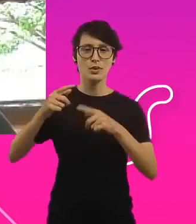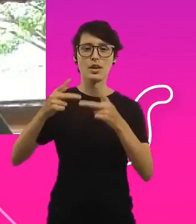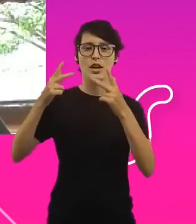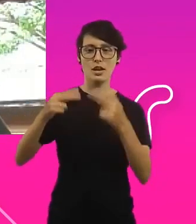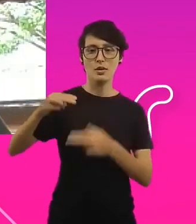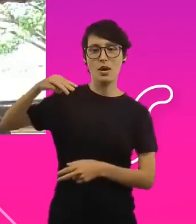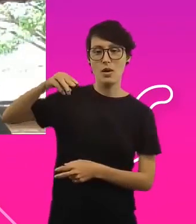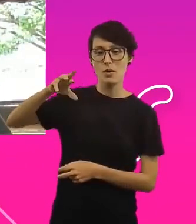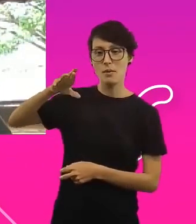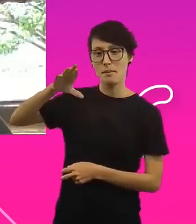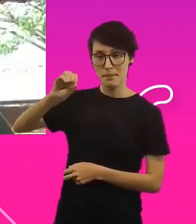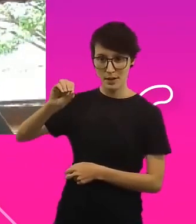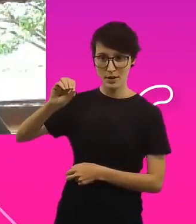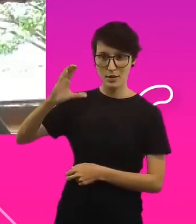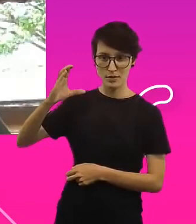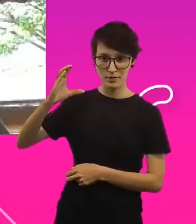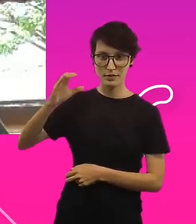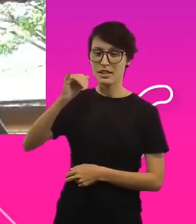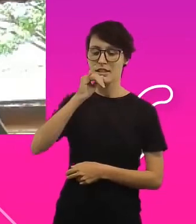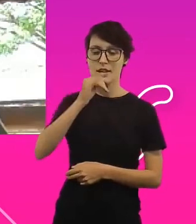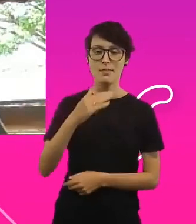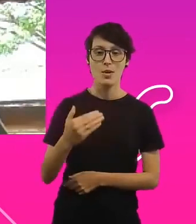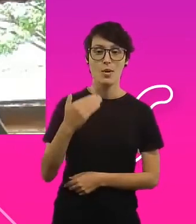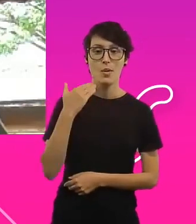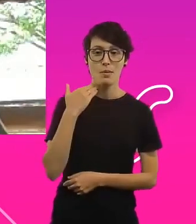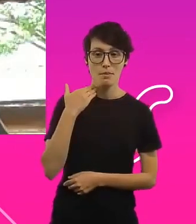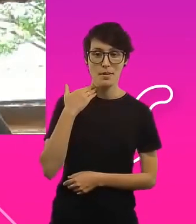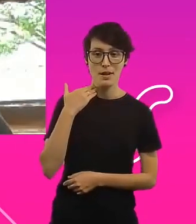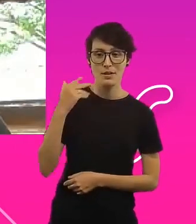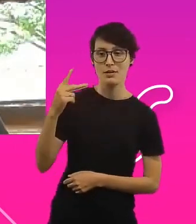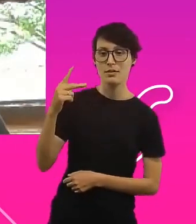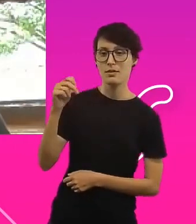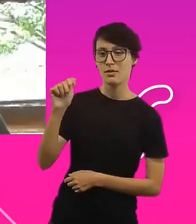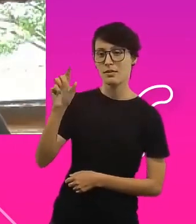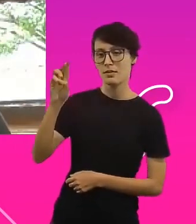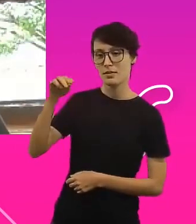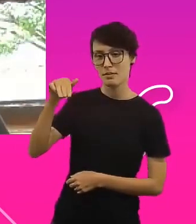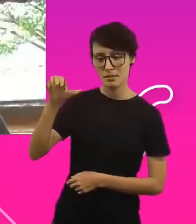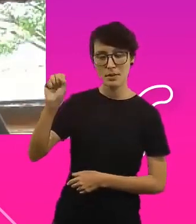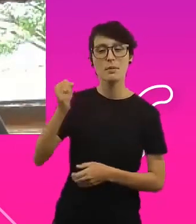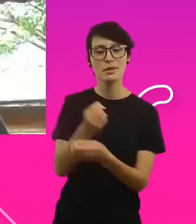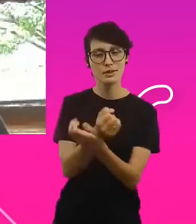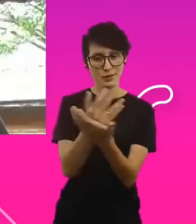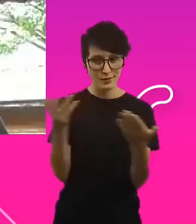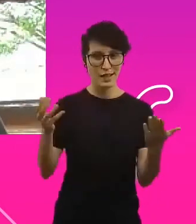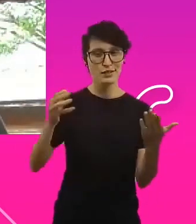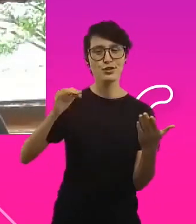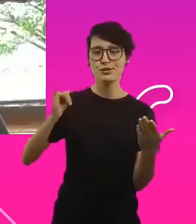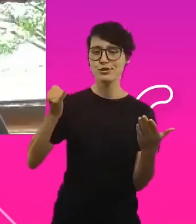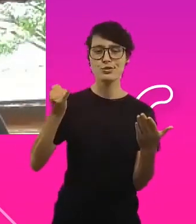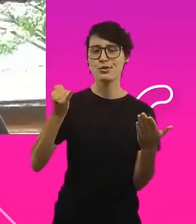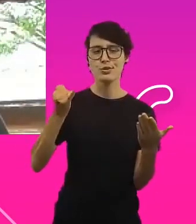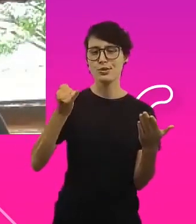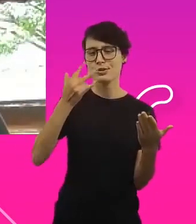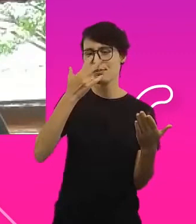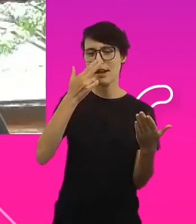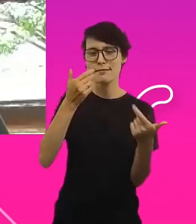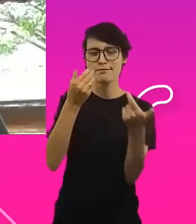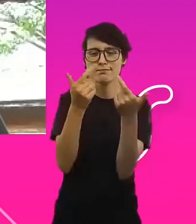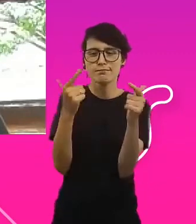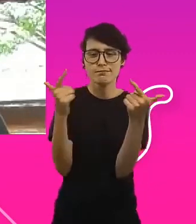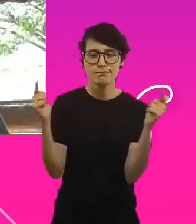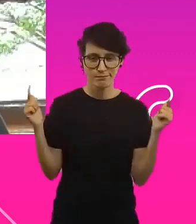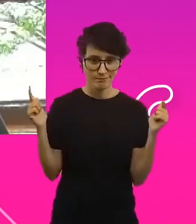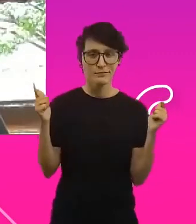né, então o Banco Palmas oferece esse produto e a juros zero, né, então a gente tem ali, consegue subsidiar, né,